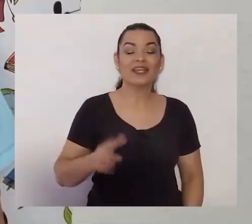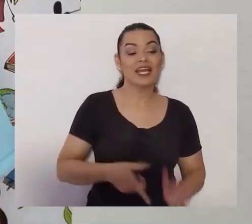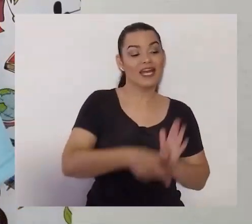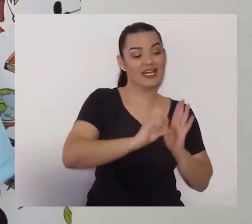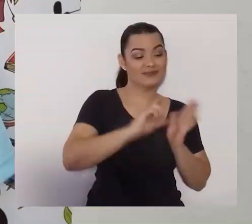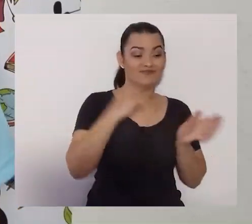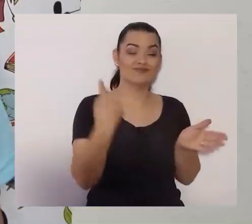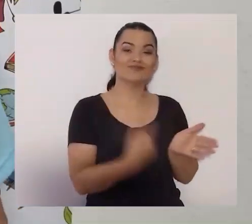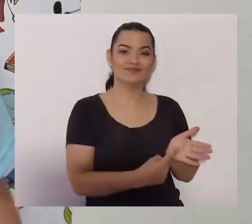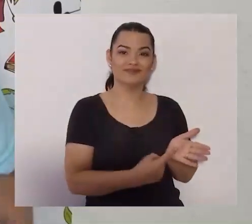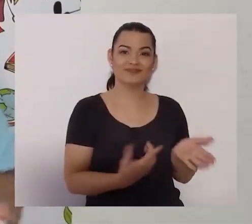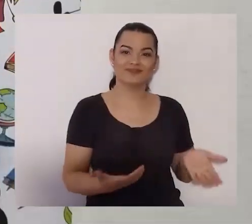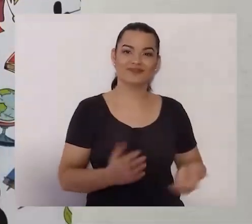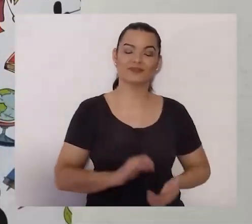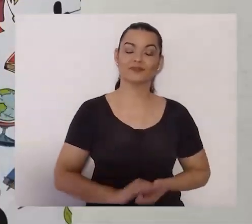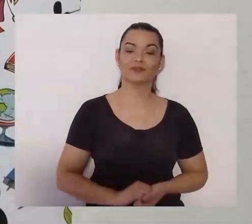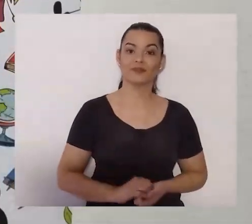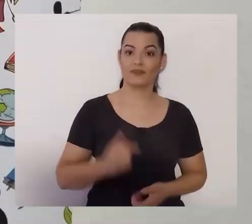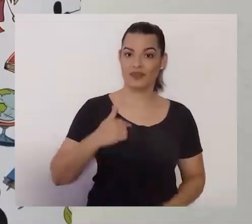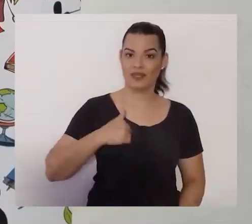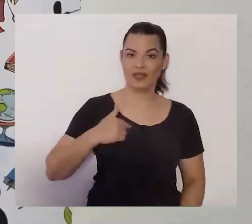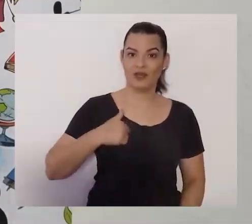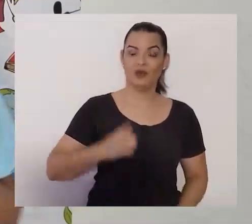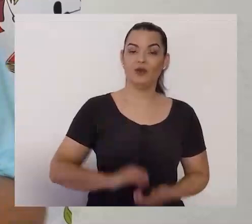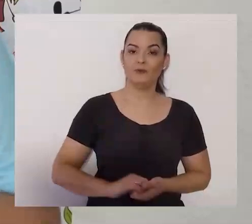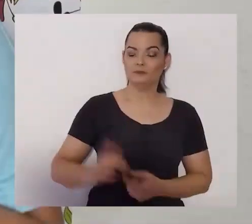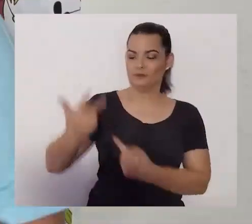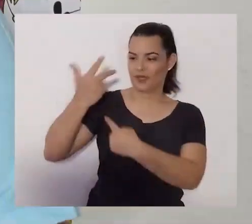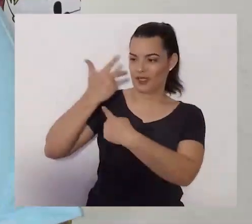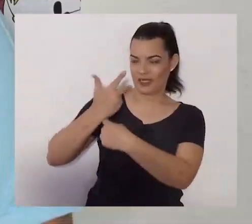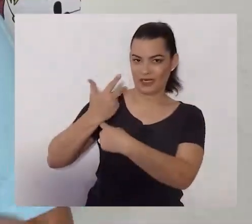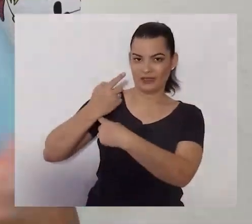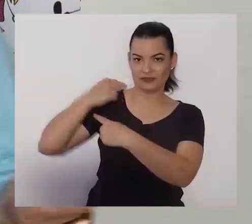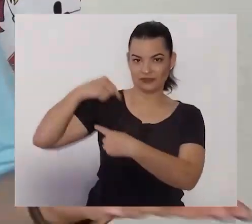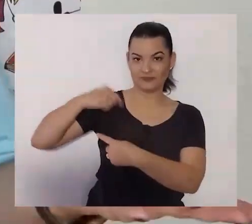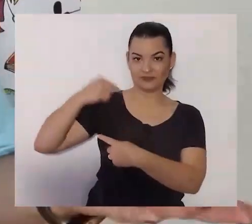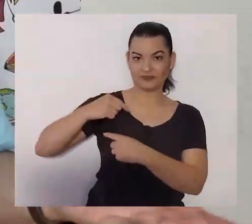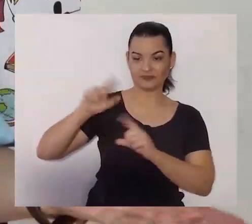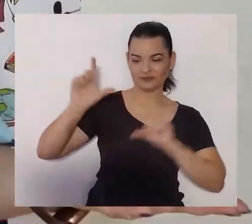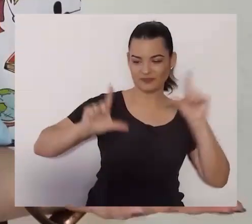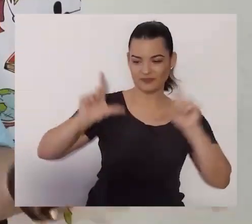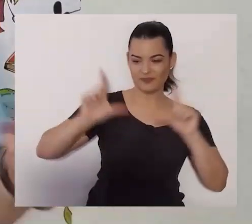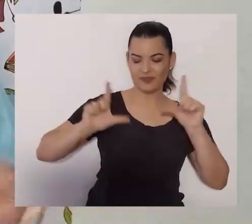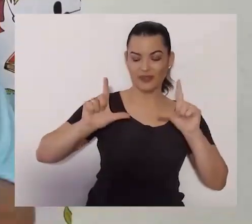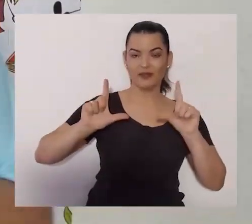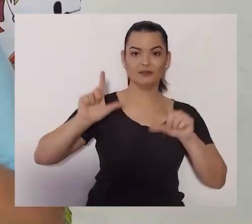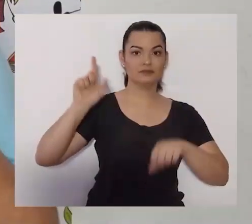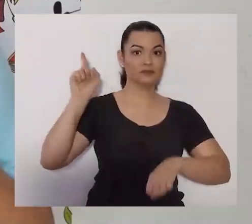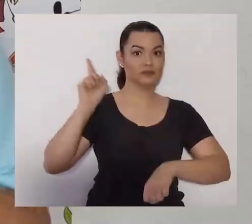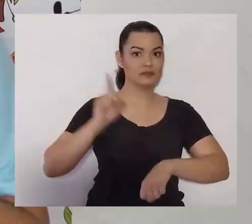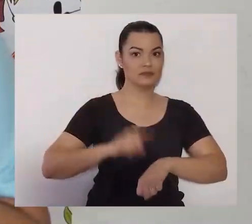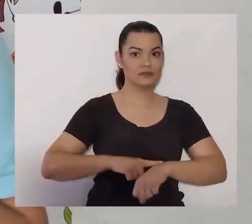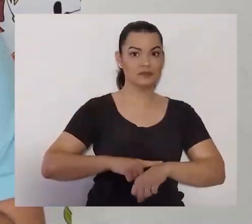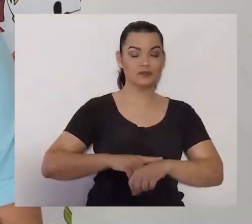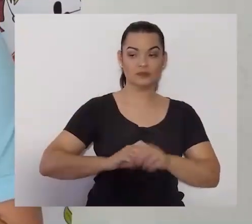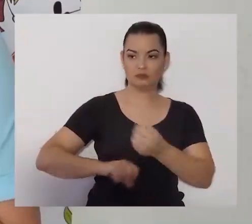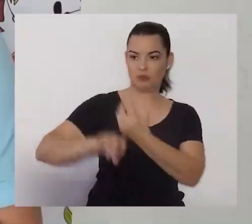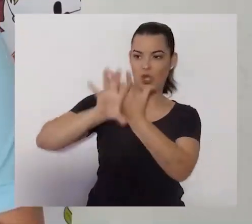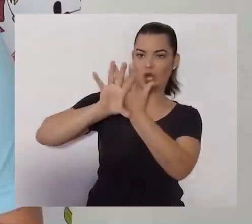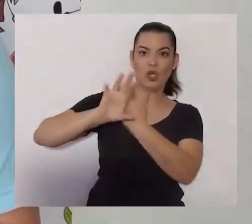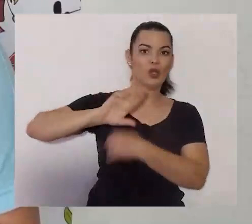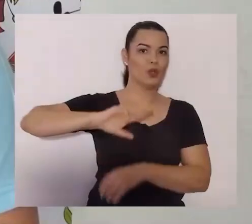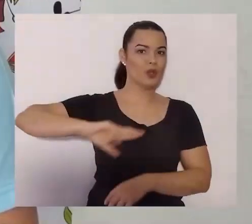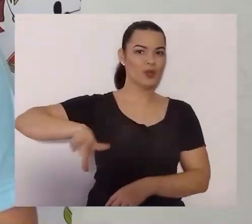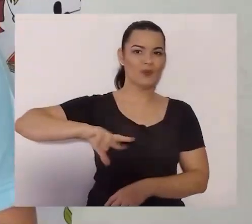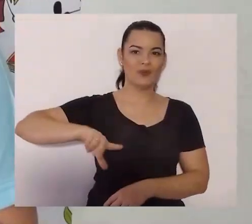deixado combinado. A Pro, quando ela grava os programas, não é ao vivo, né? Então, quando a Pro